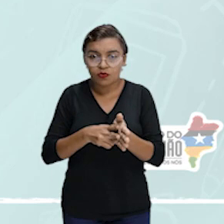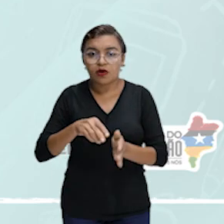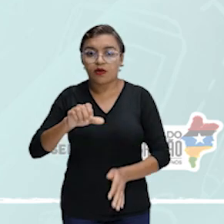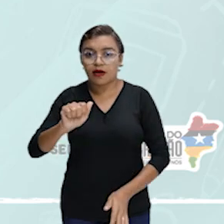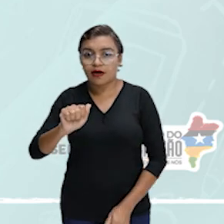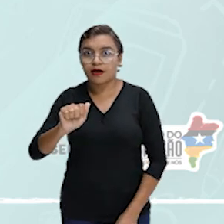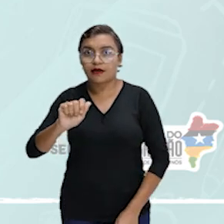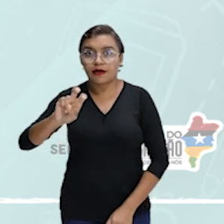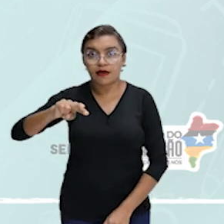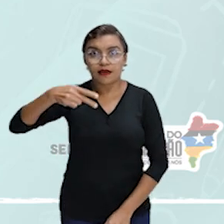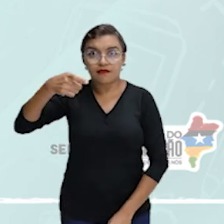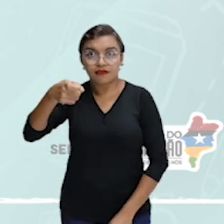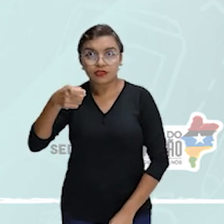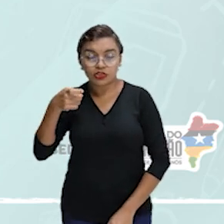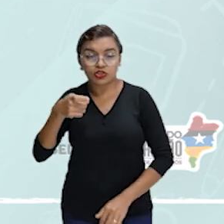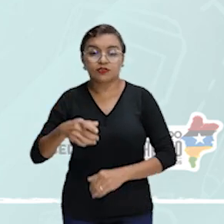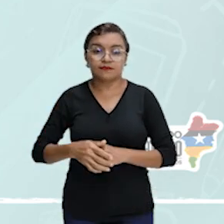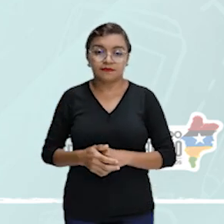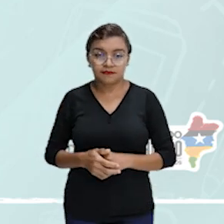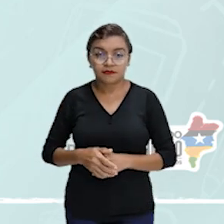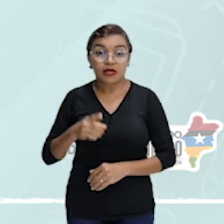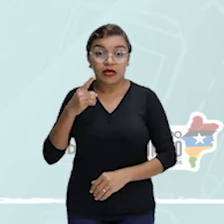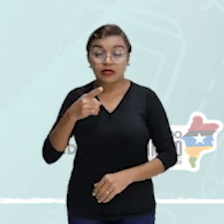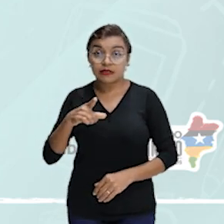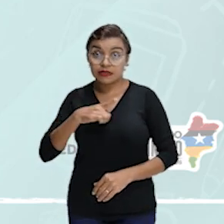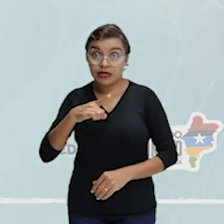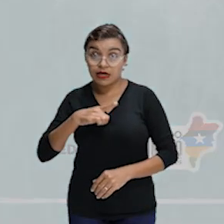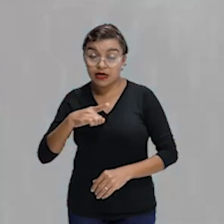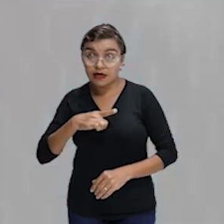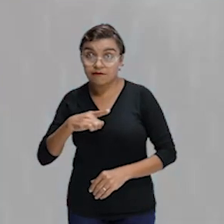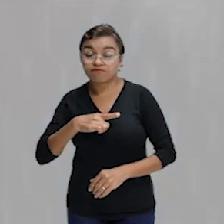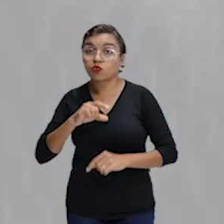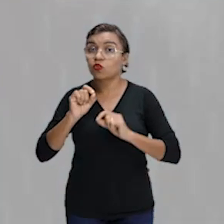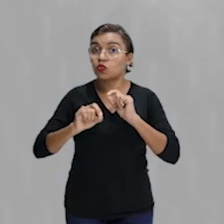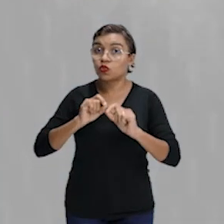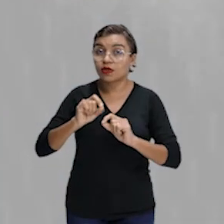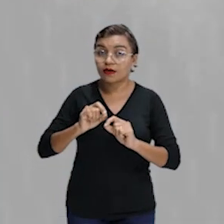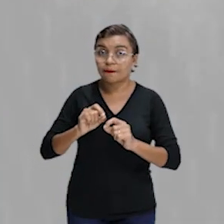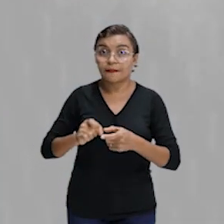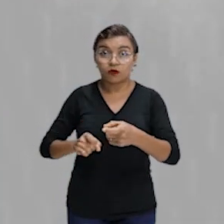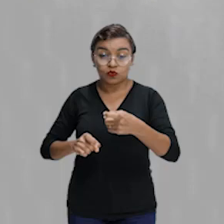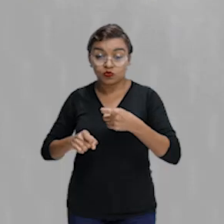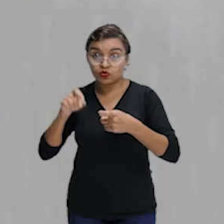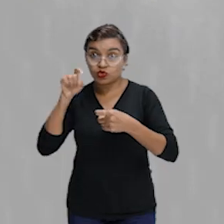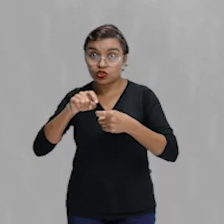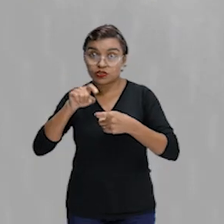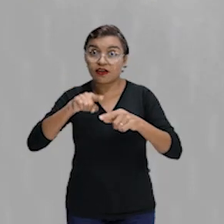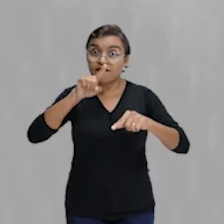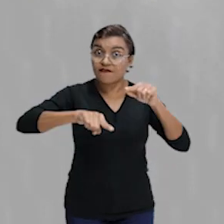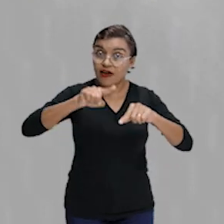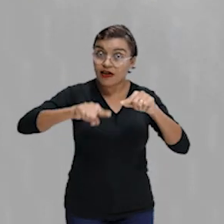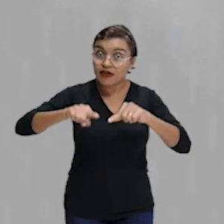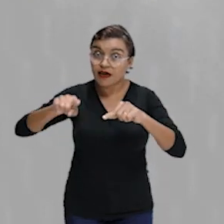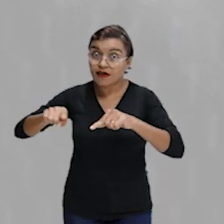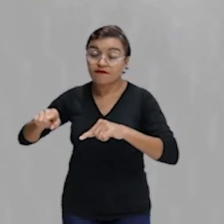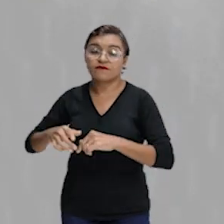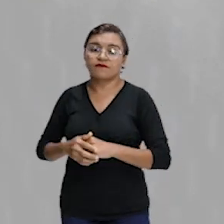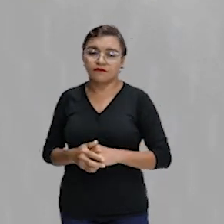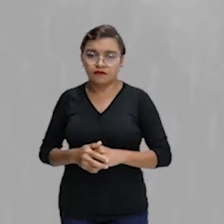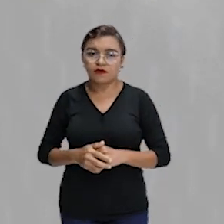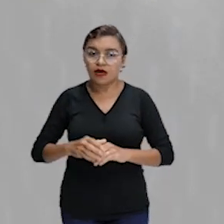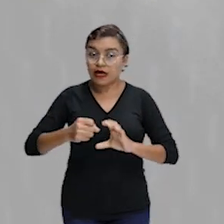função exponencial, eu tenho a presença da variável, no nosso caso aqui é o x, tá? Lá no expoente, tá? E